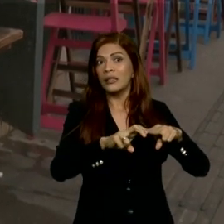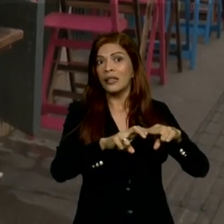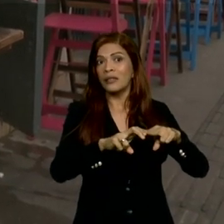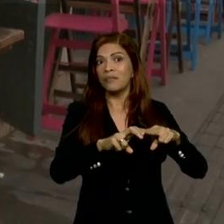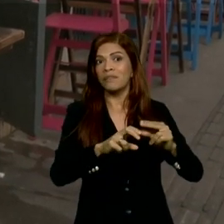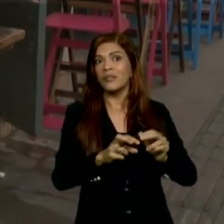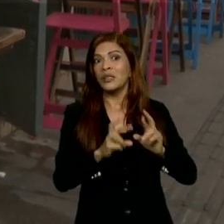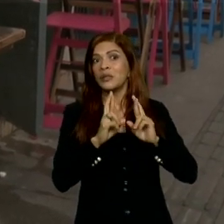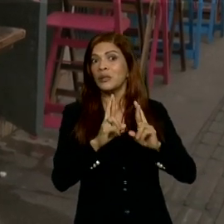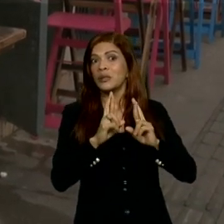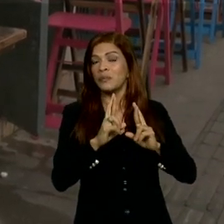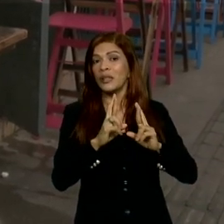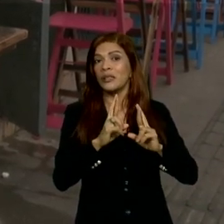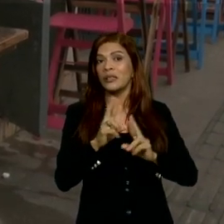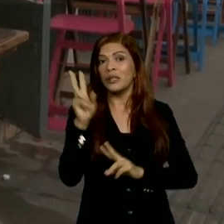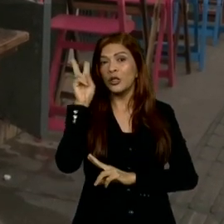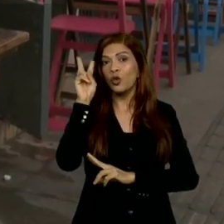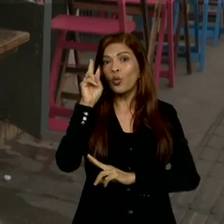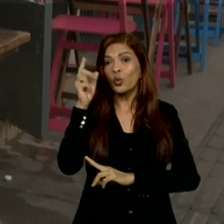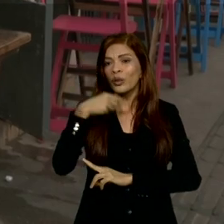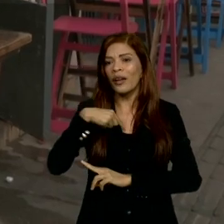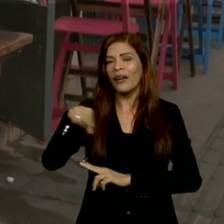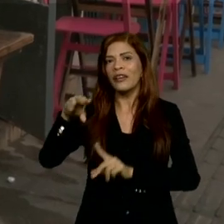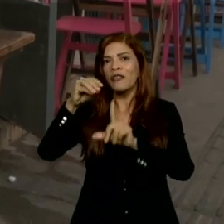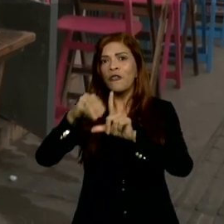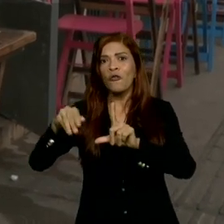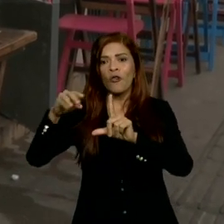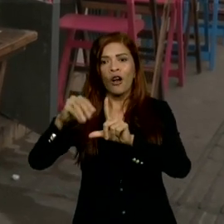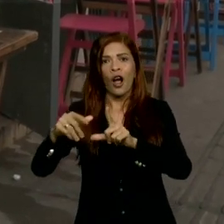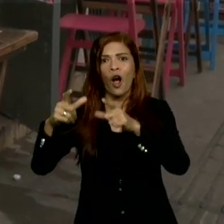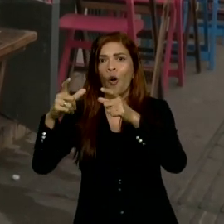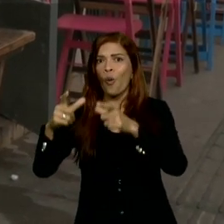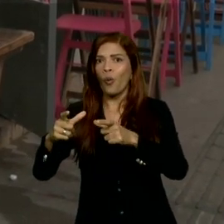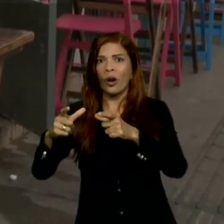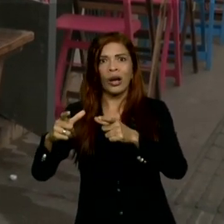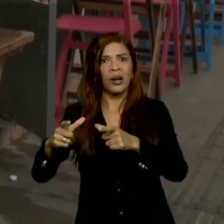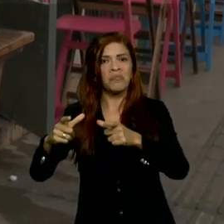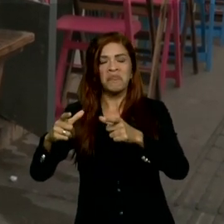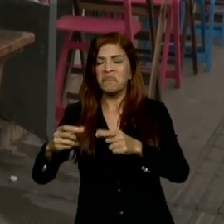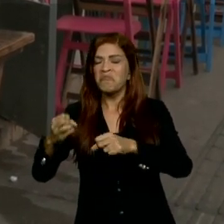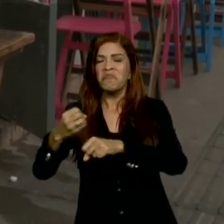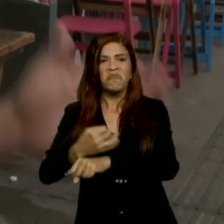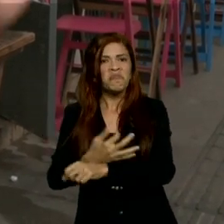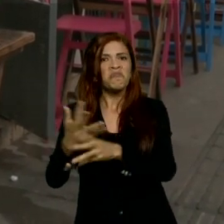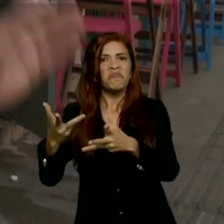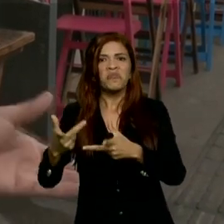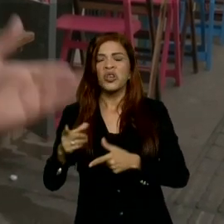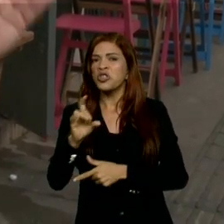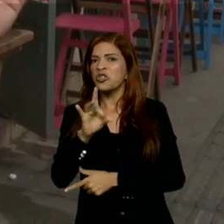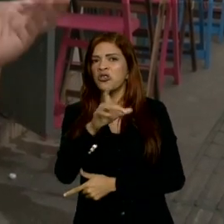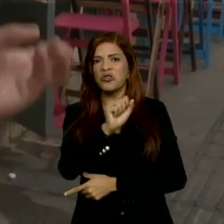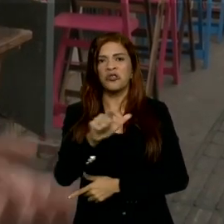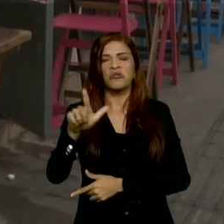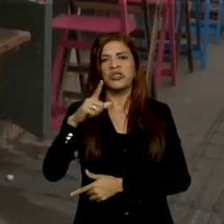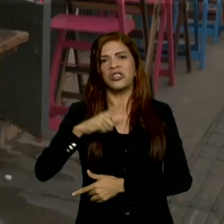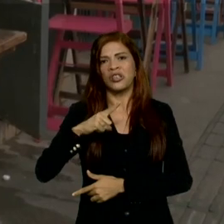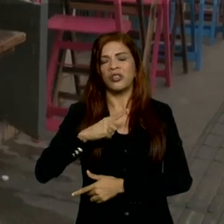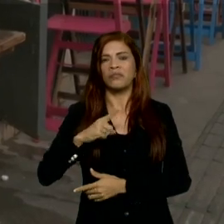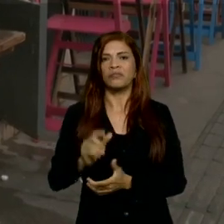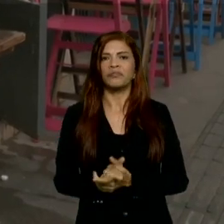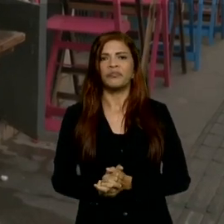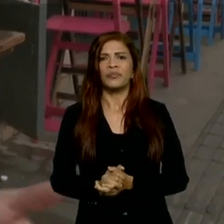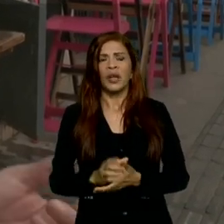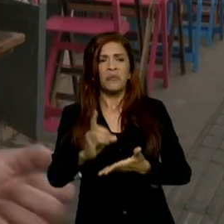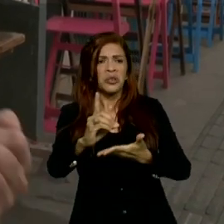de para lençóis segunda que é um lugar fantástico né que só aqui em São Luís tem e eu tô amando aqui a recepção cada pessoa que